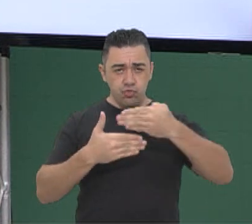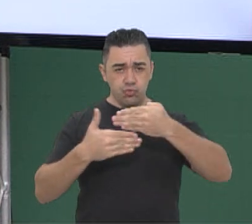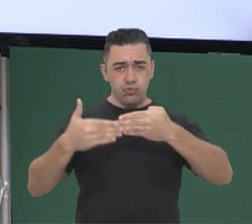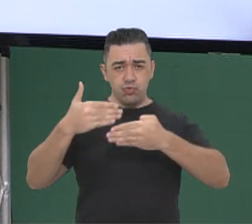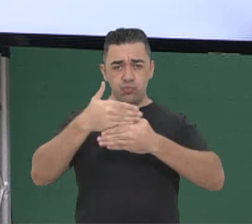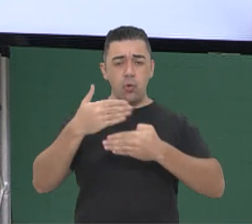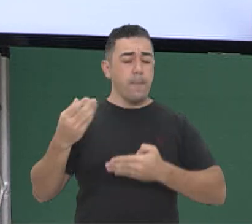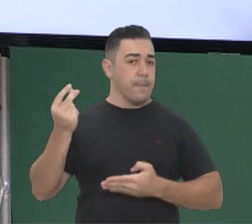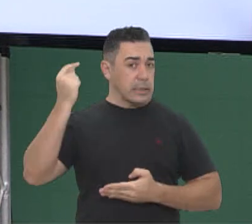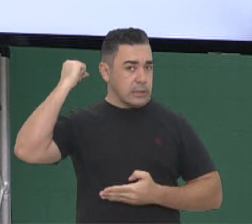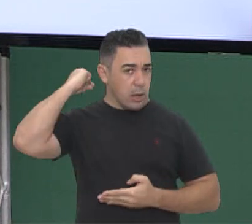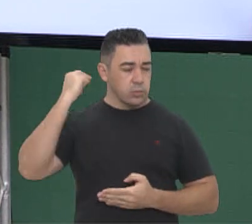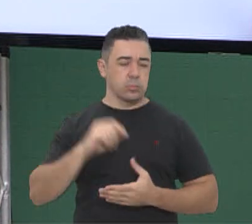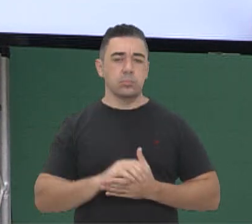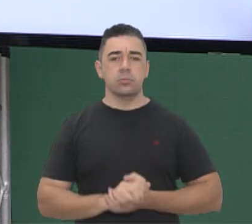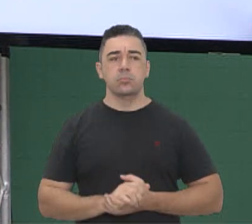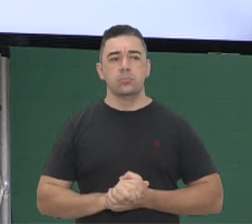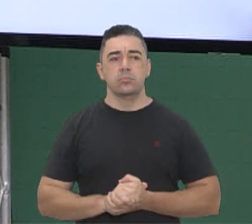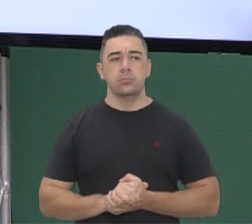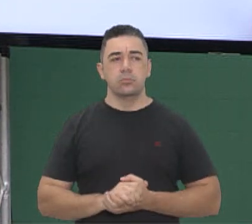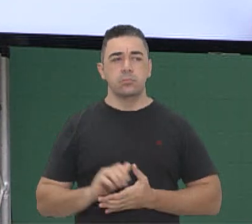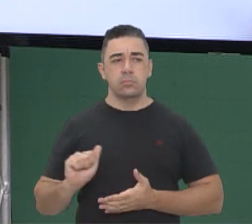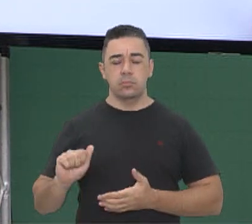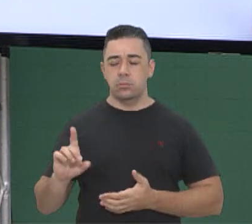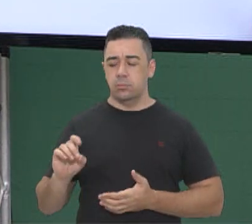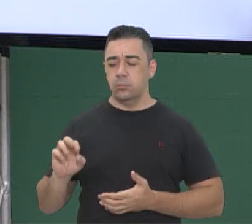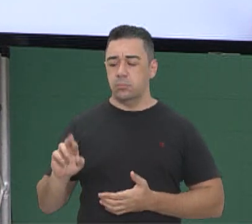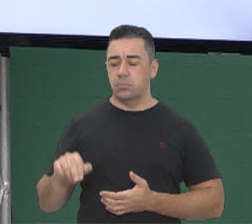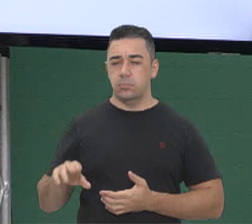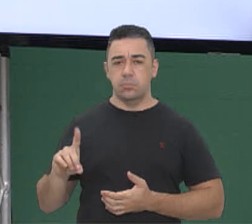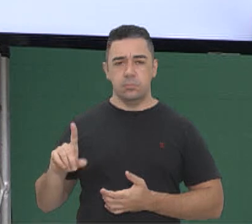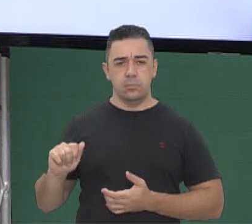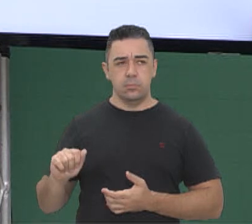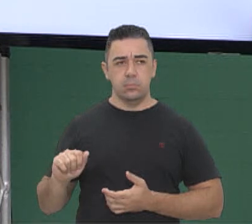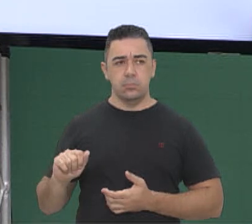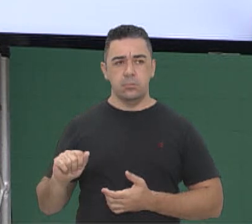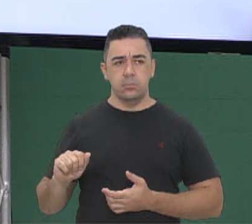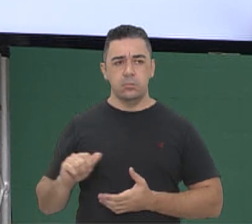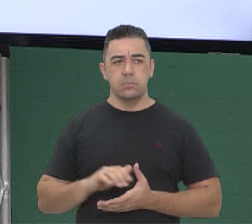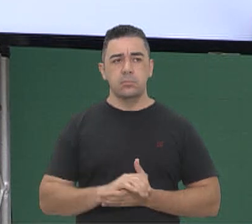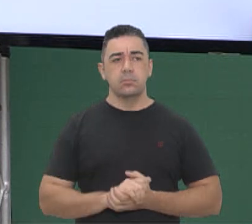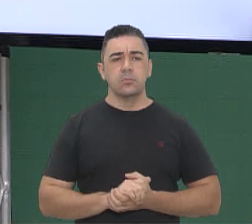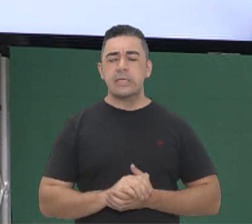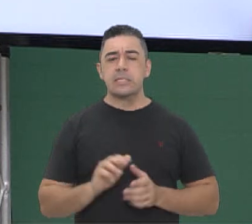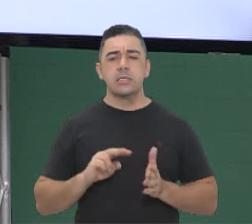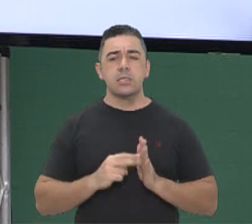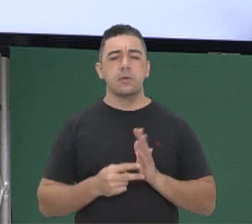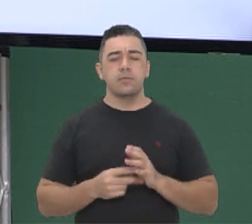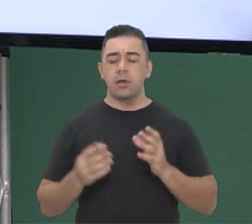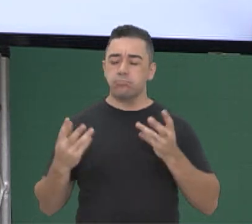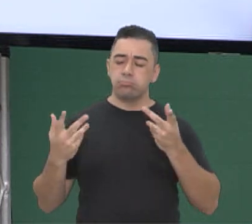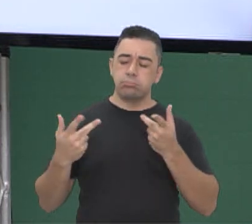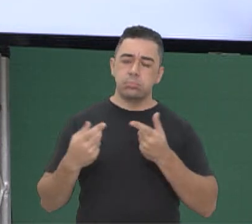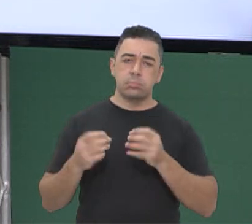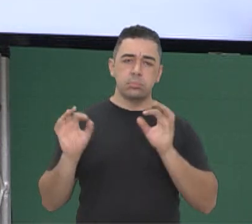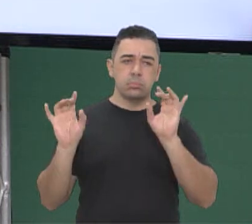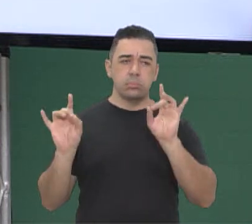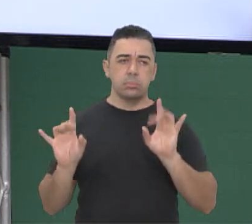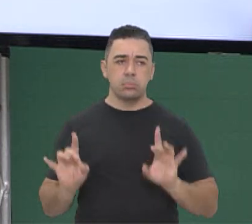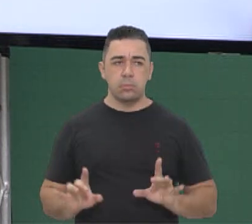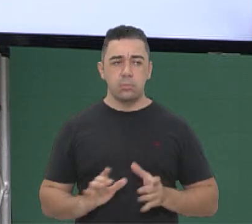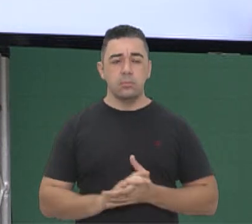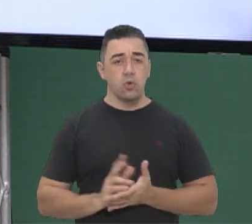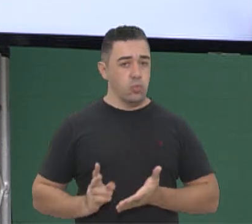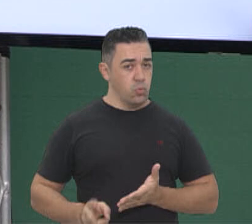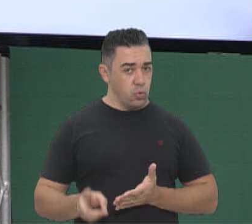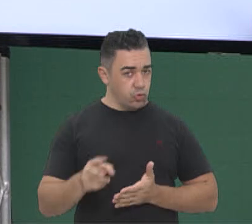época, certo? E adornada, embellecida, enfeitada. Vamos